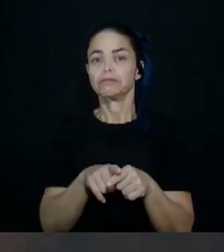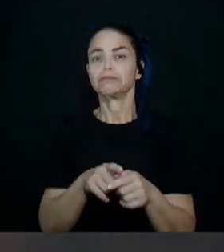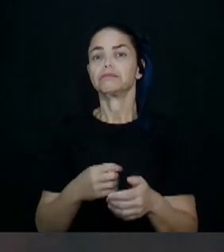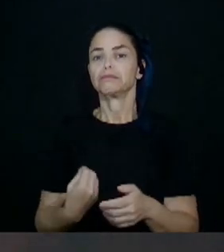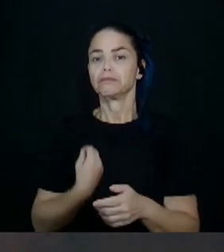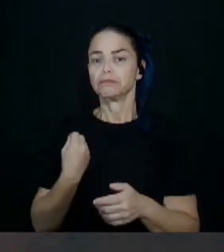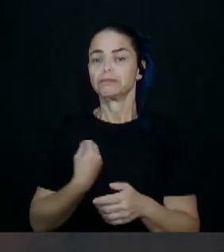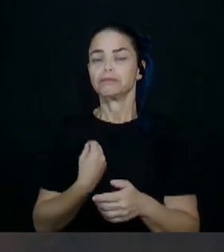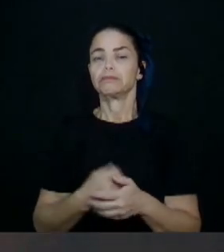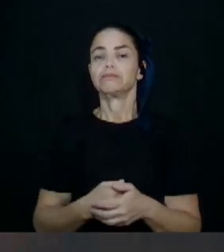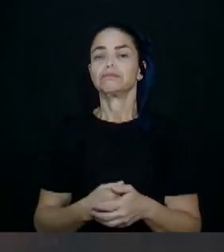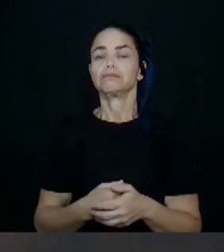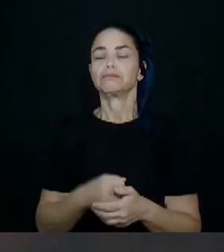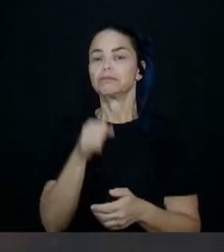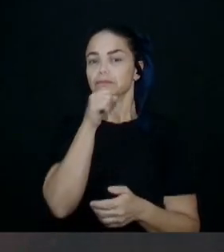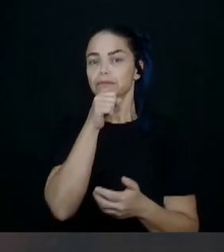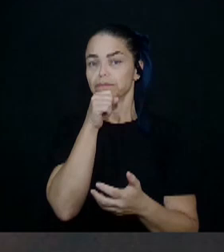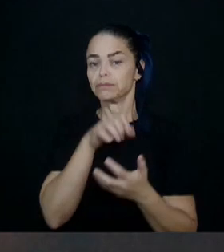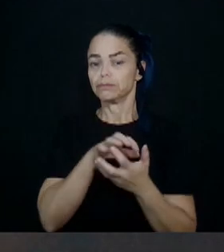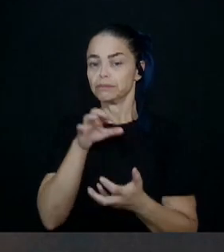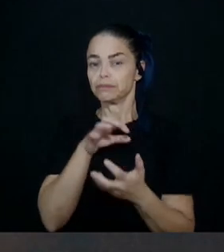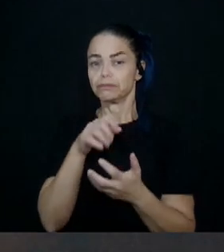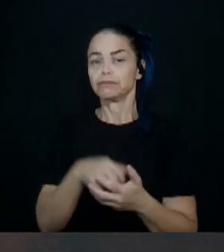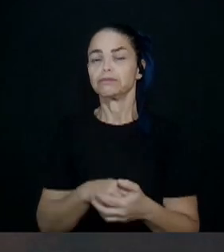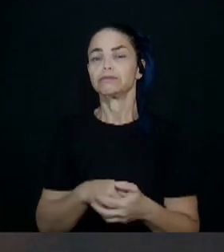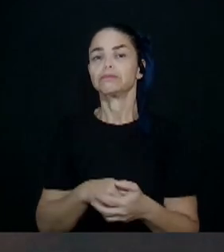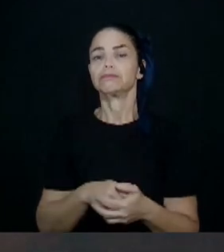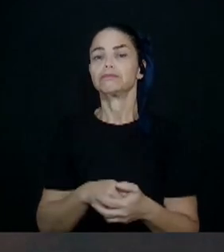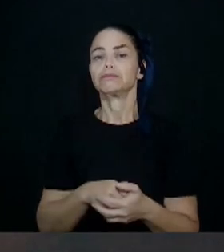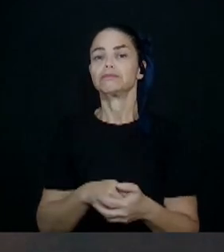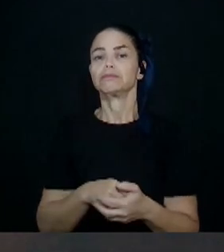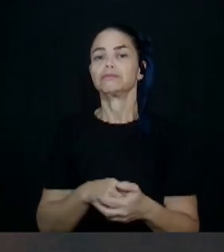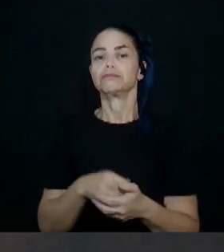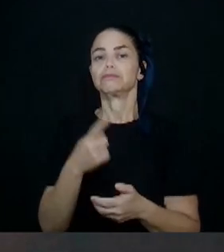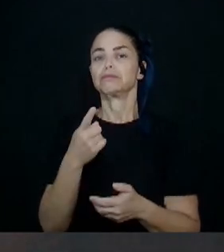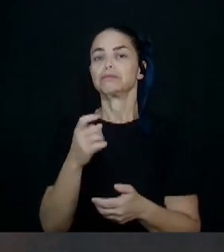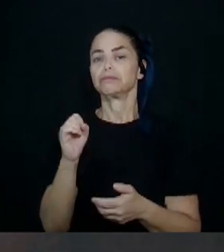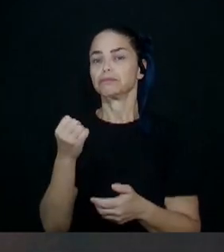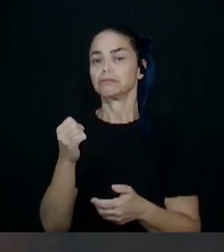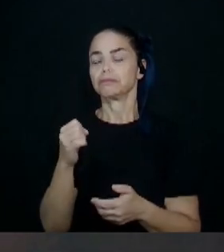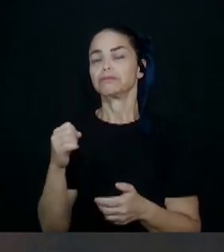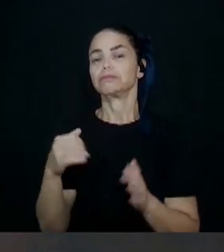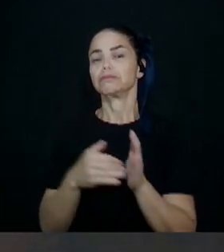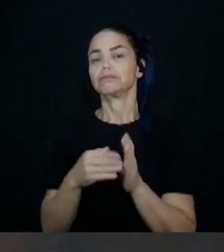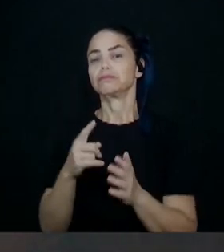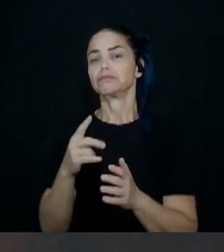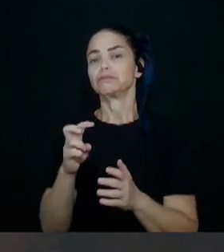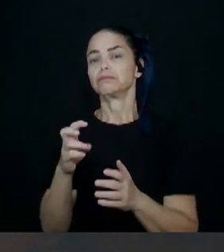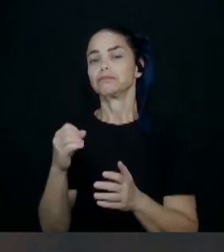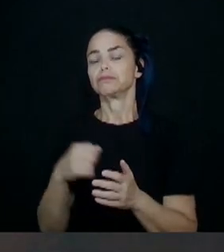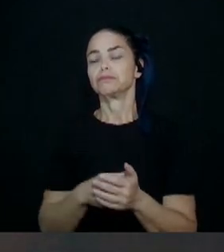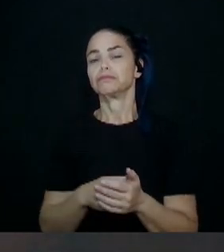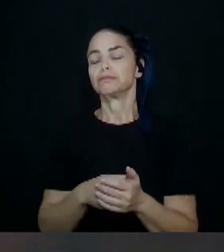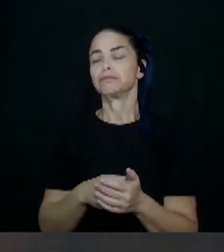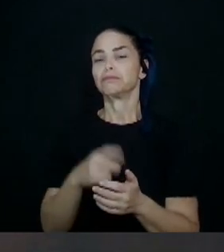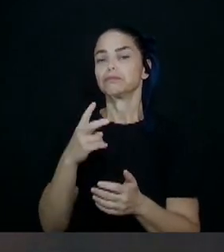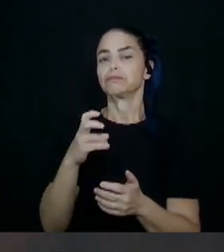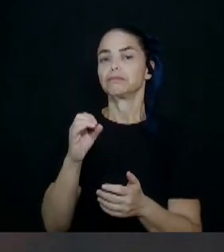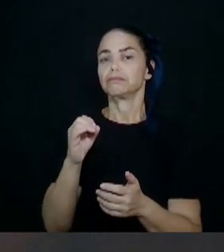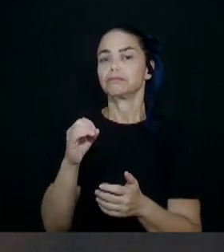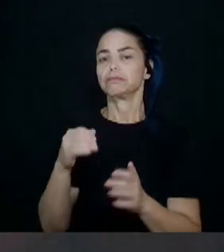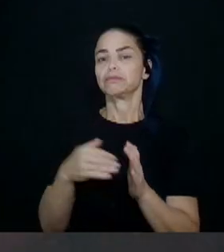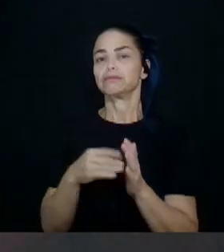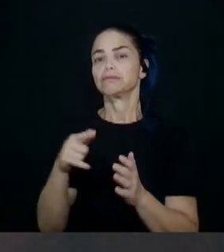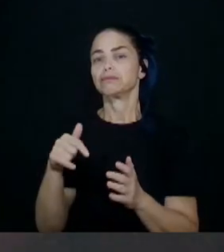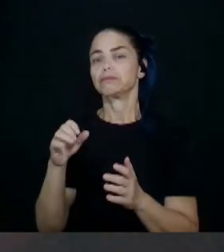temos idosos. Exatamente. Tá? Que nós temos assim, ó, de 18 a 50, 10 anos, de 50 a 70, 5 anos, e